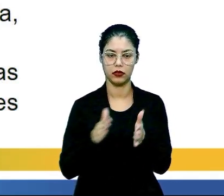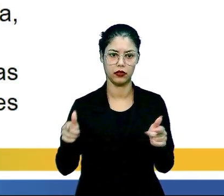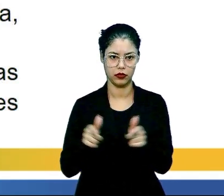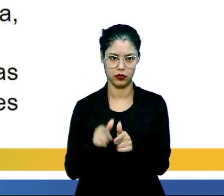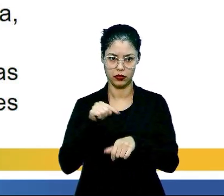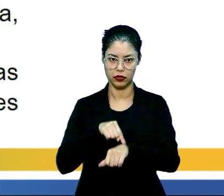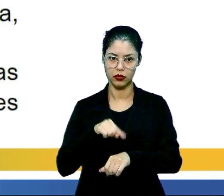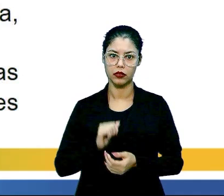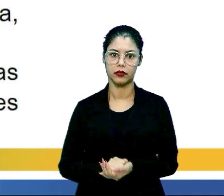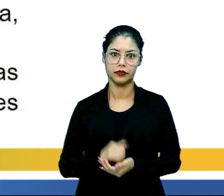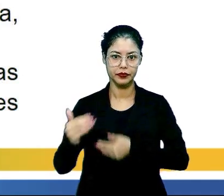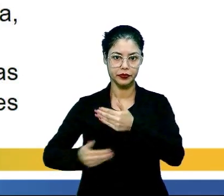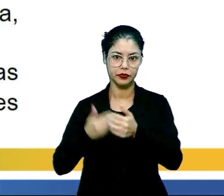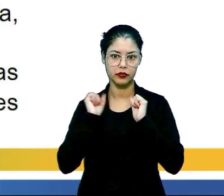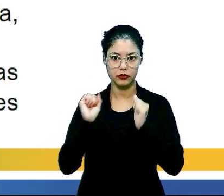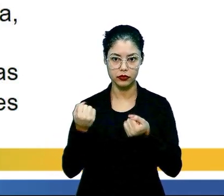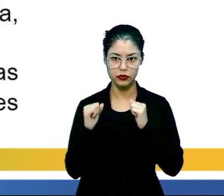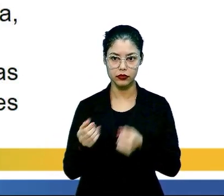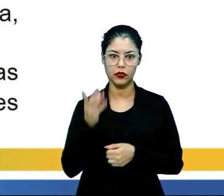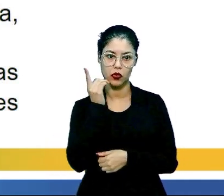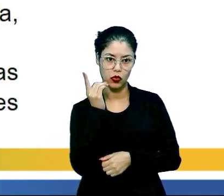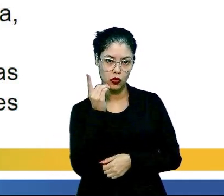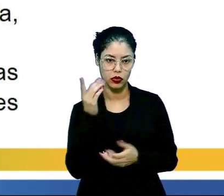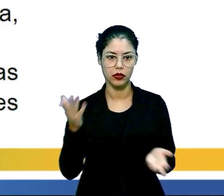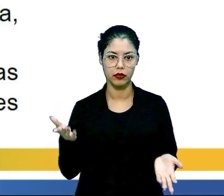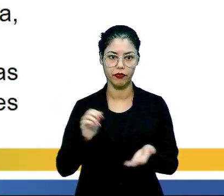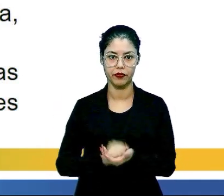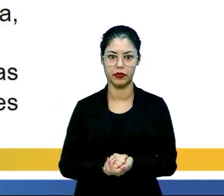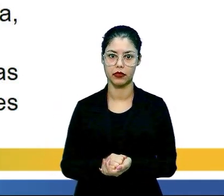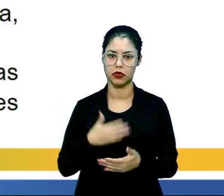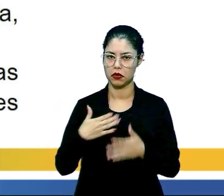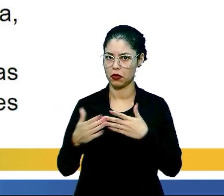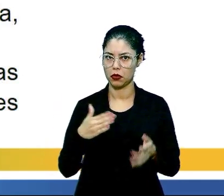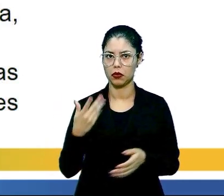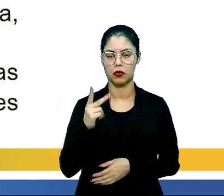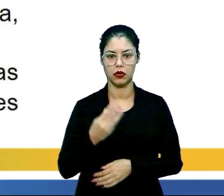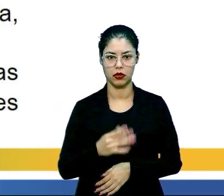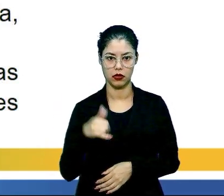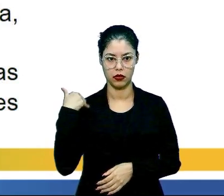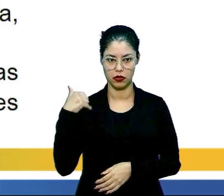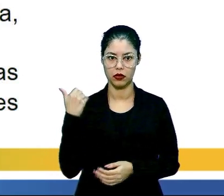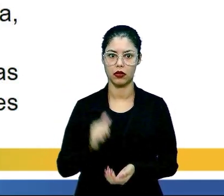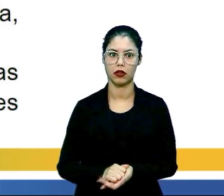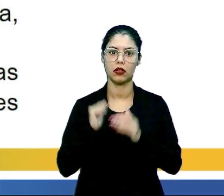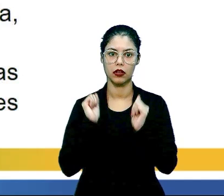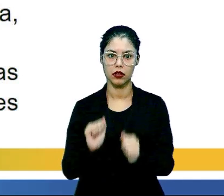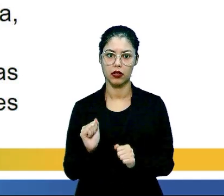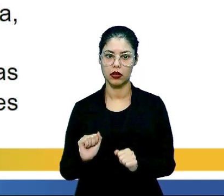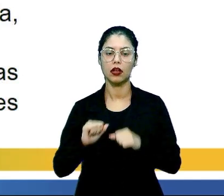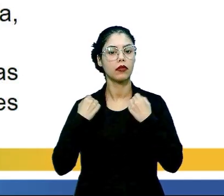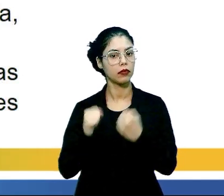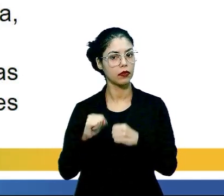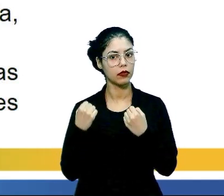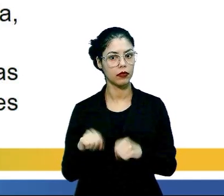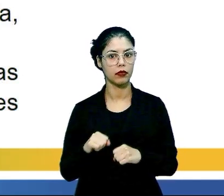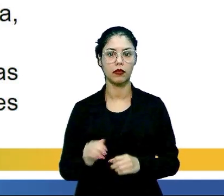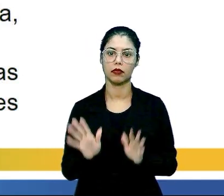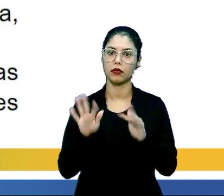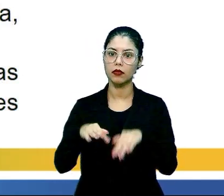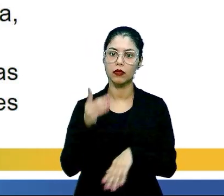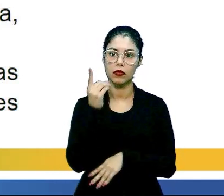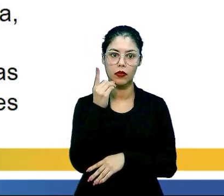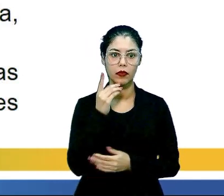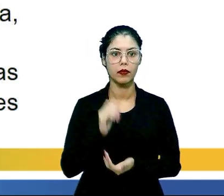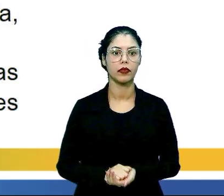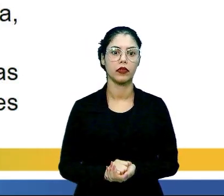de curto tempo, pode desenvolver as atividades físicas do dia a dia independente da sua idade, pode exercer atividades físicas